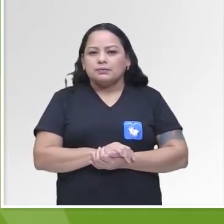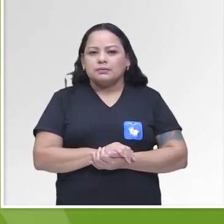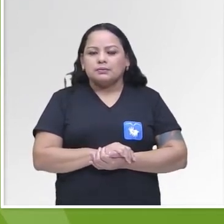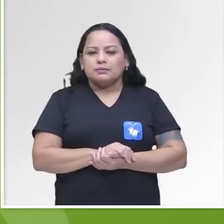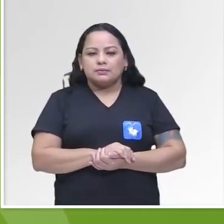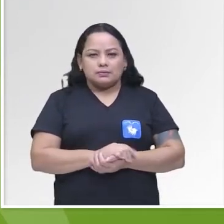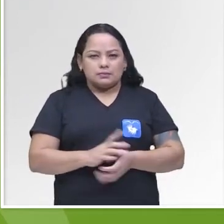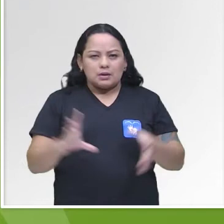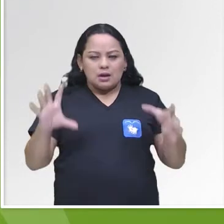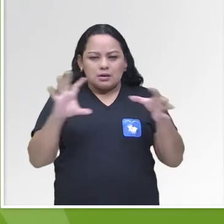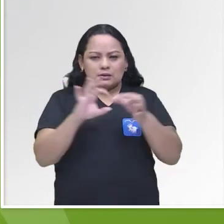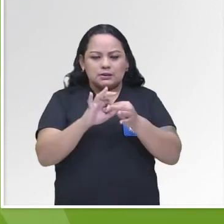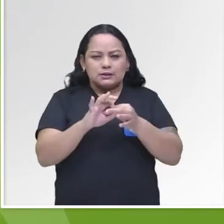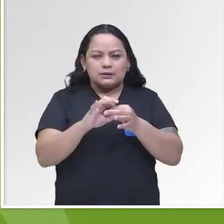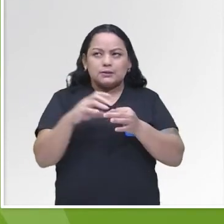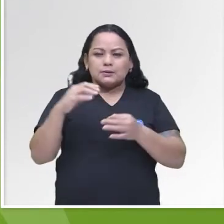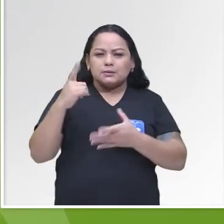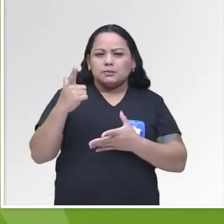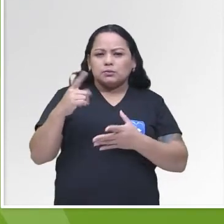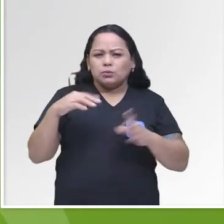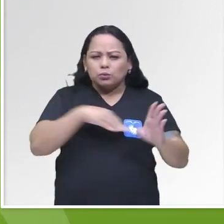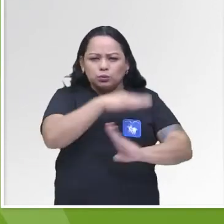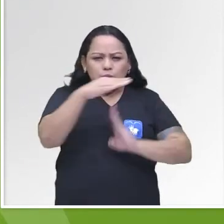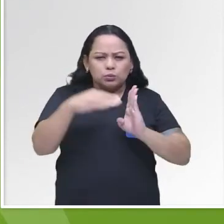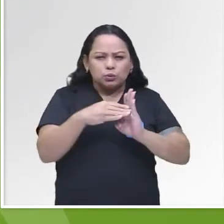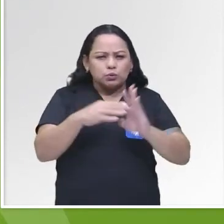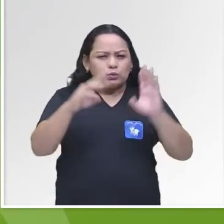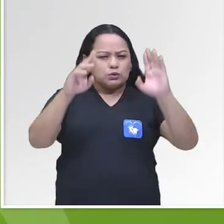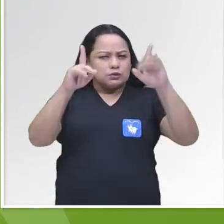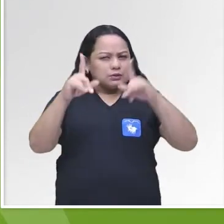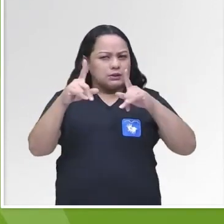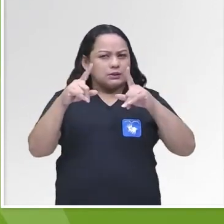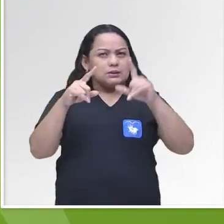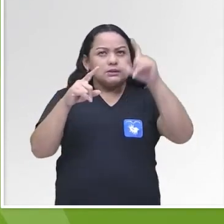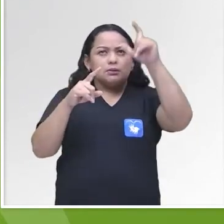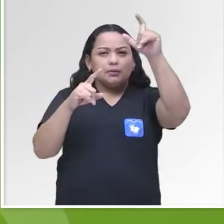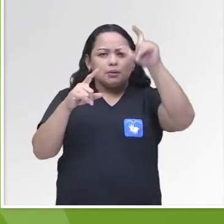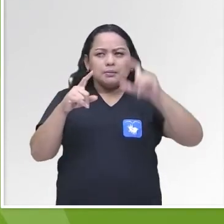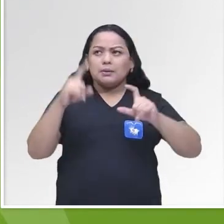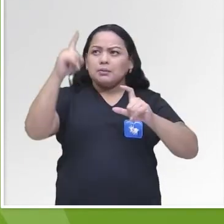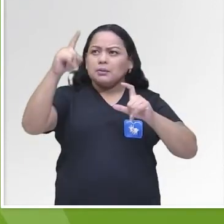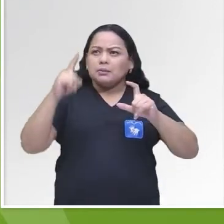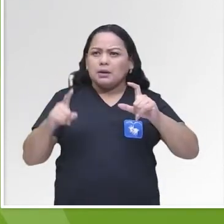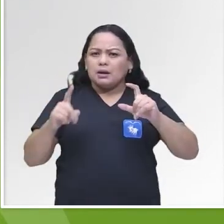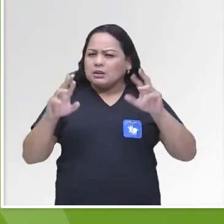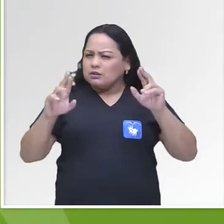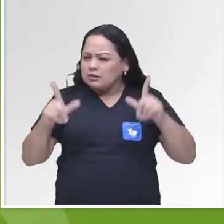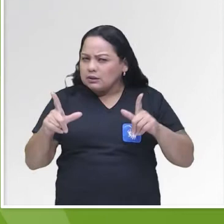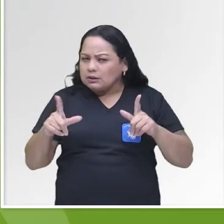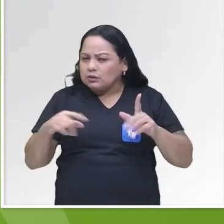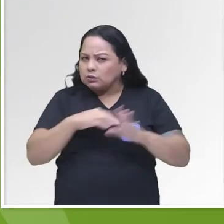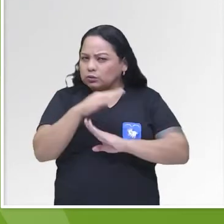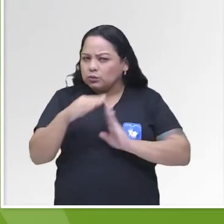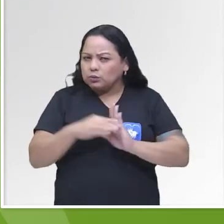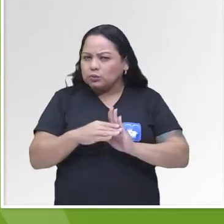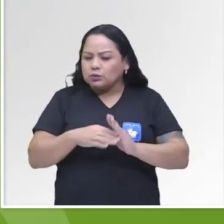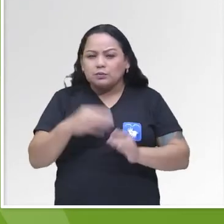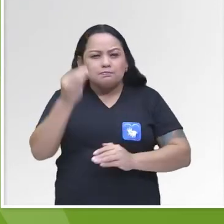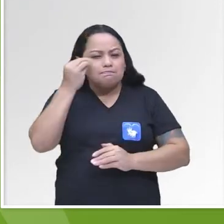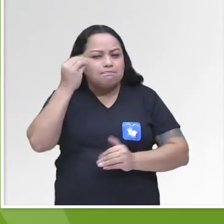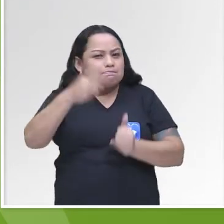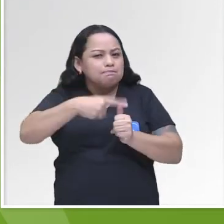Os ligantes, eles são todos diferentes? Vamos analisar o primeiro aqui, ó. Esse primeiro